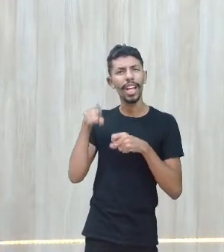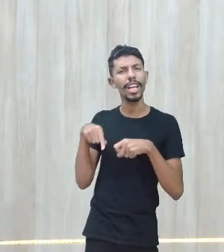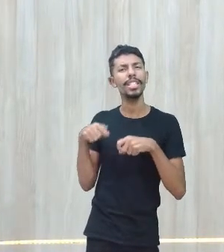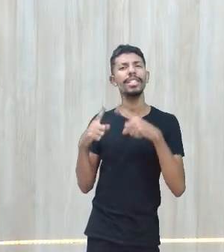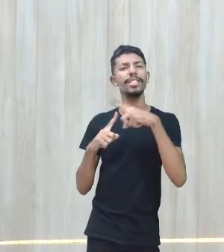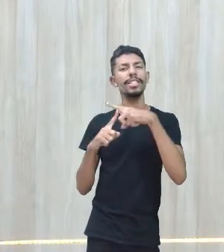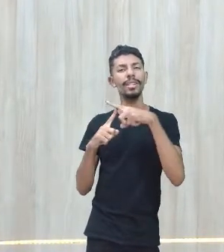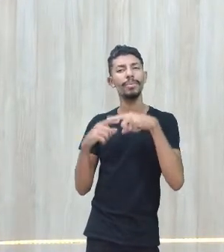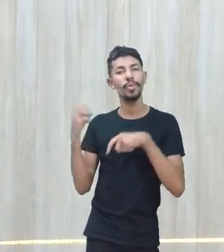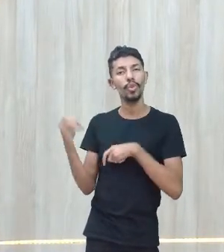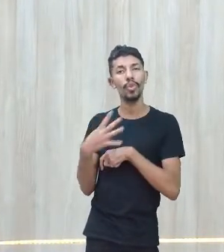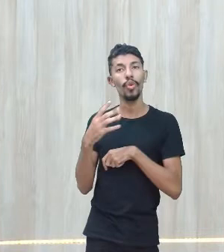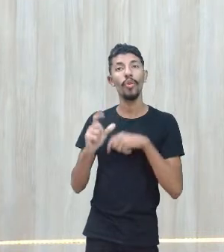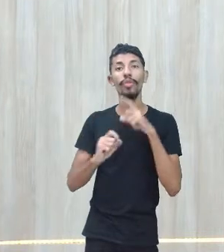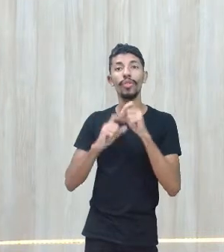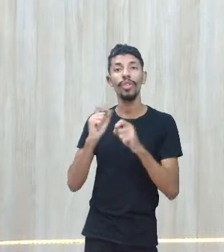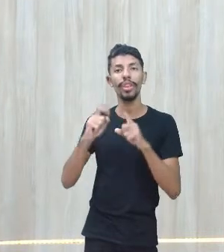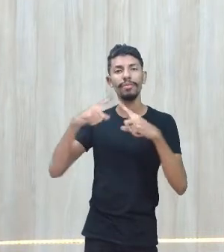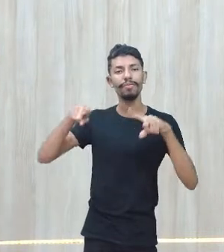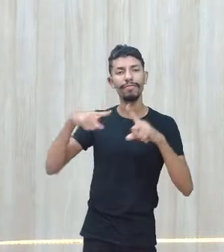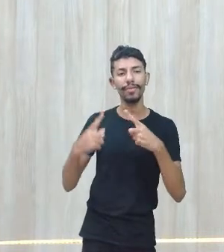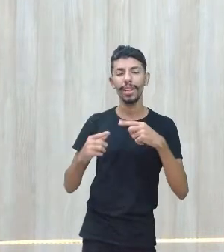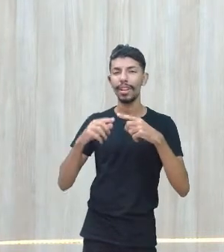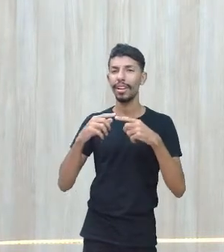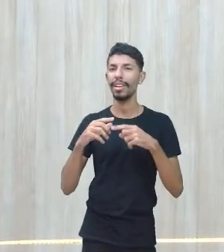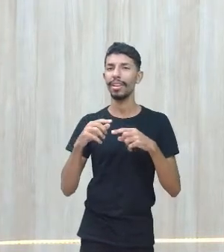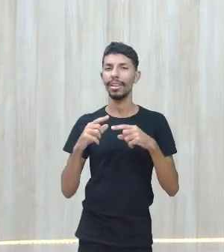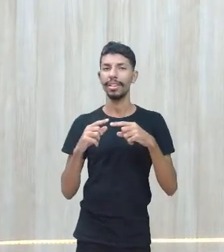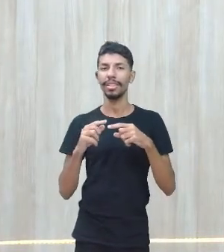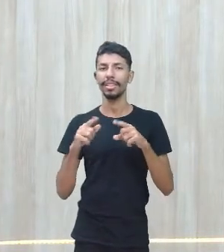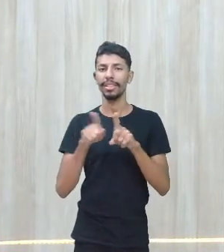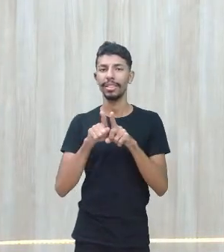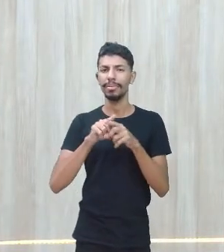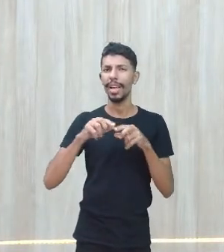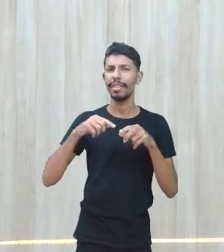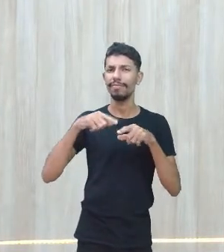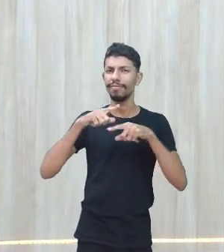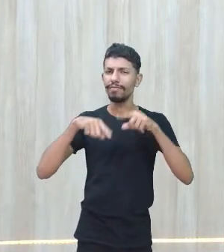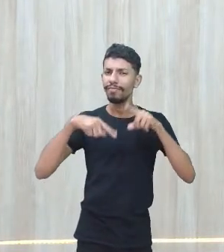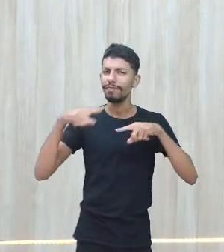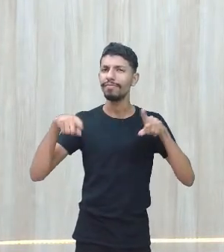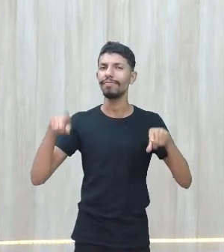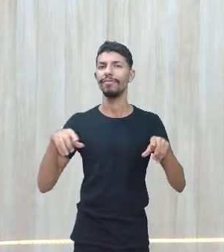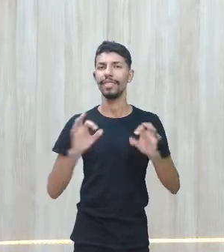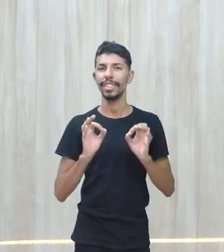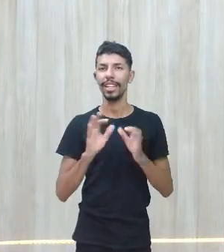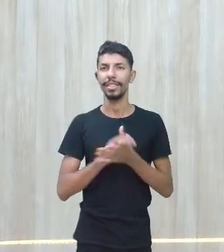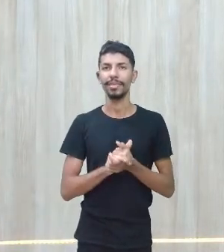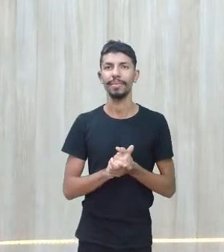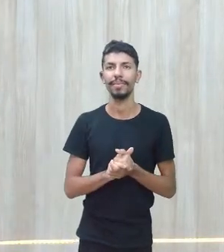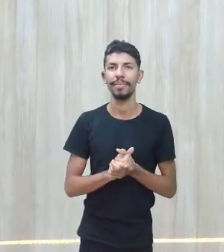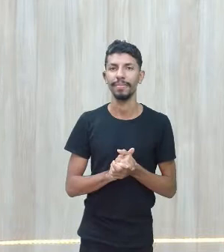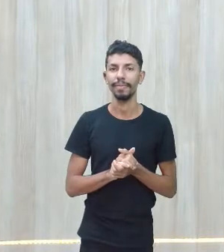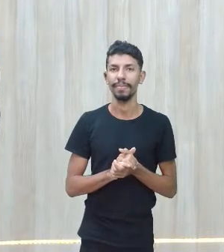nova manifestação, né, de estilo musical e essa nova variação. Tranquilo?